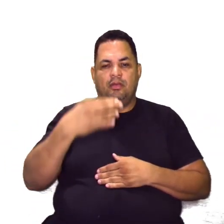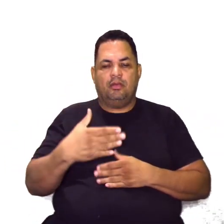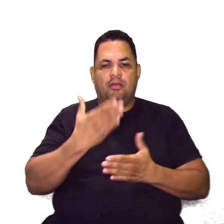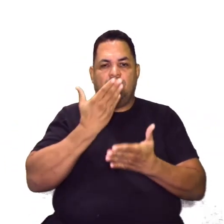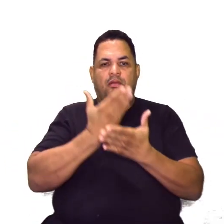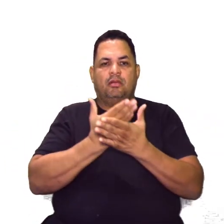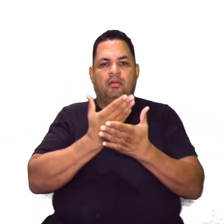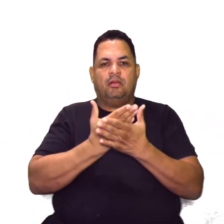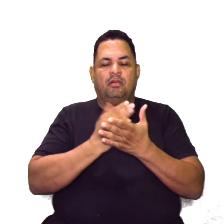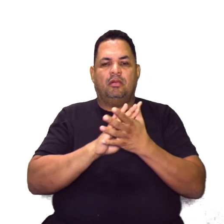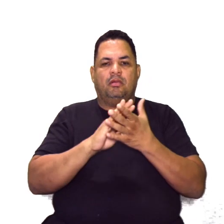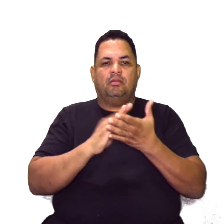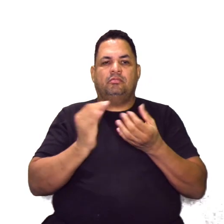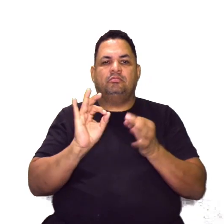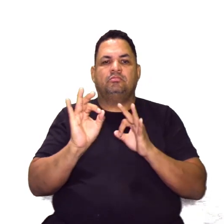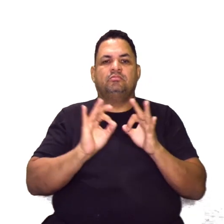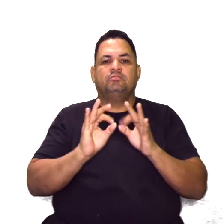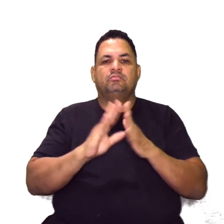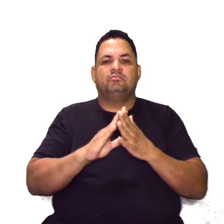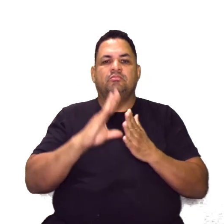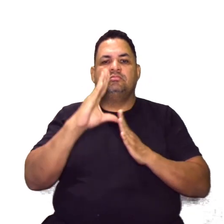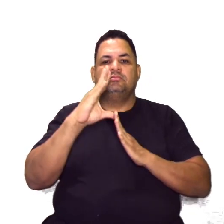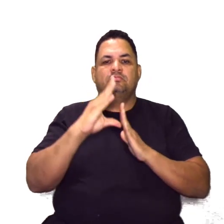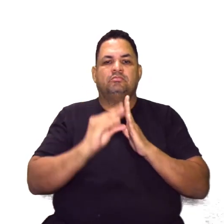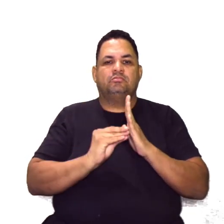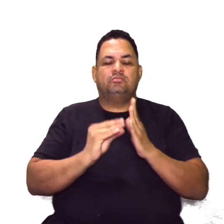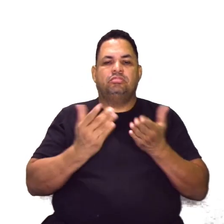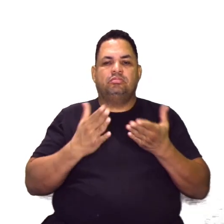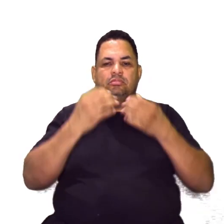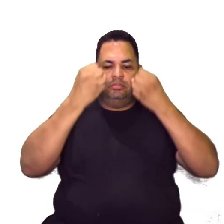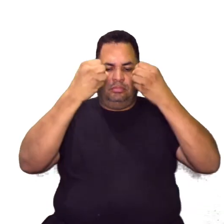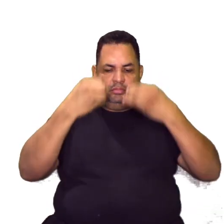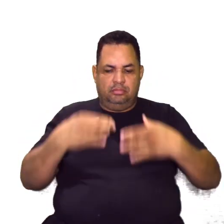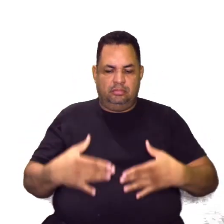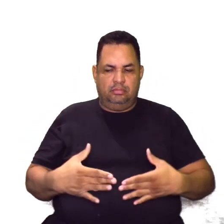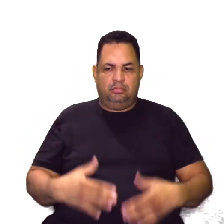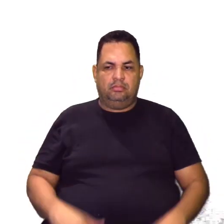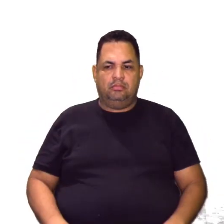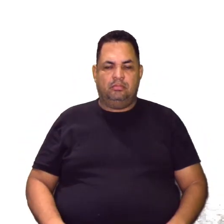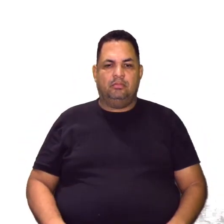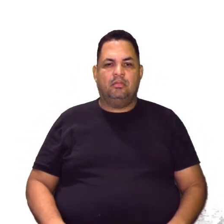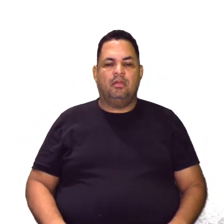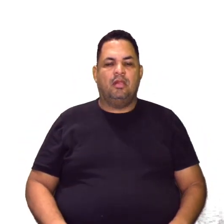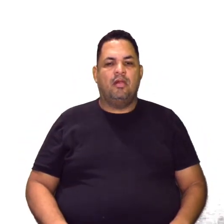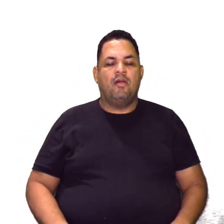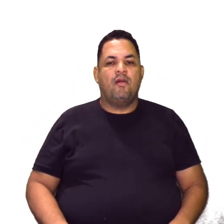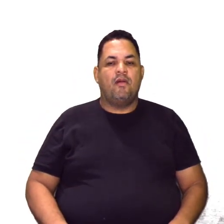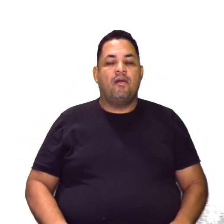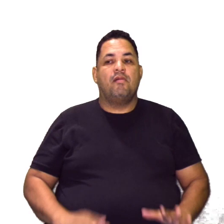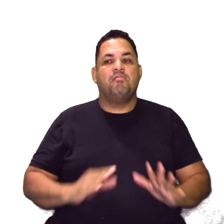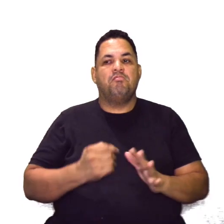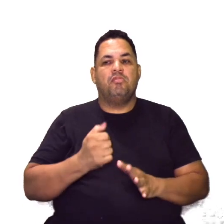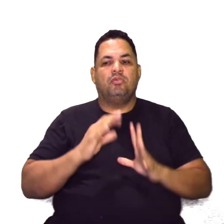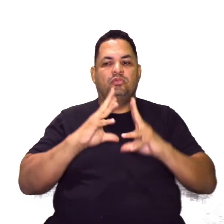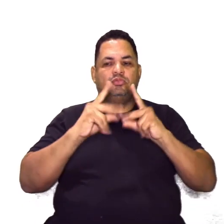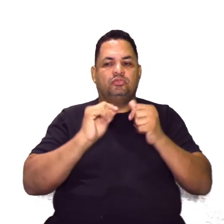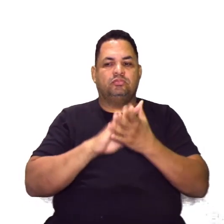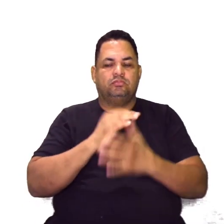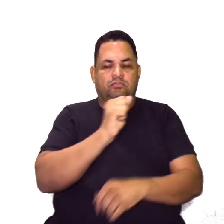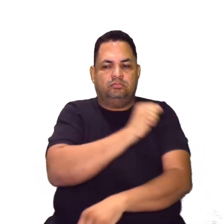a aula, a exposição do conteúdo que eu abordei, tenho certeza que a maioria de